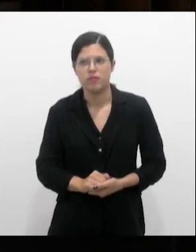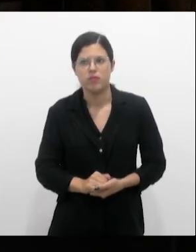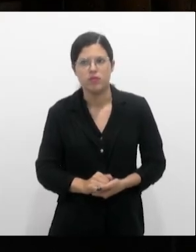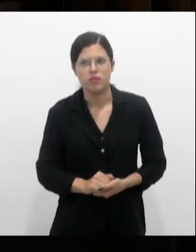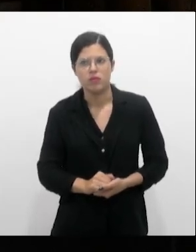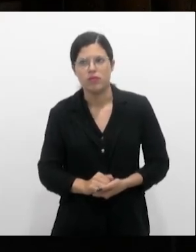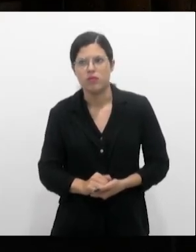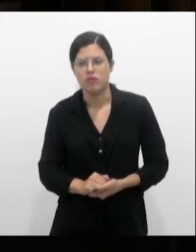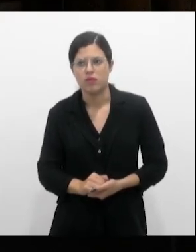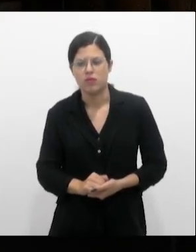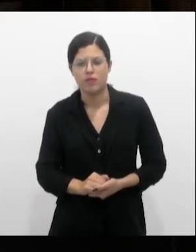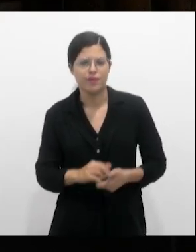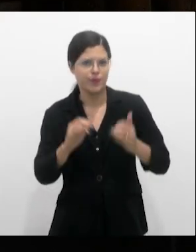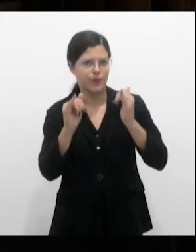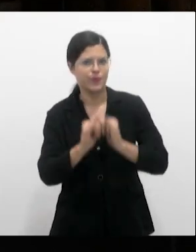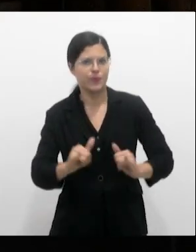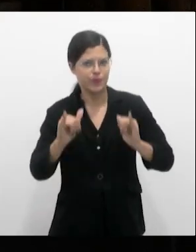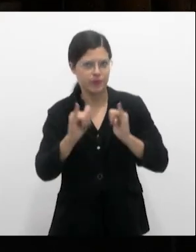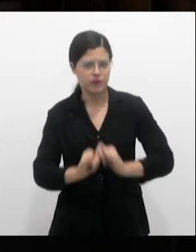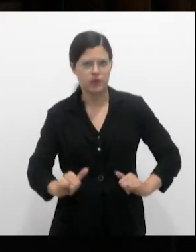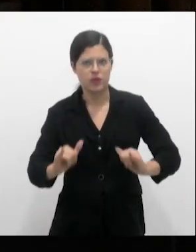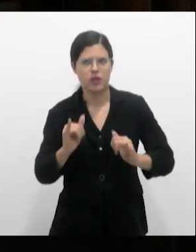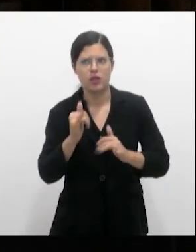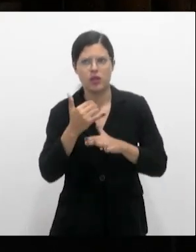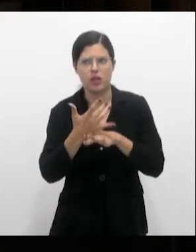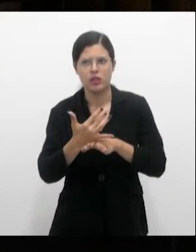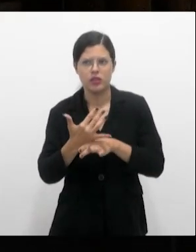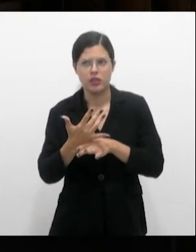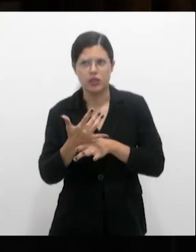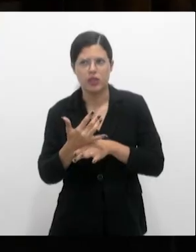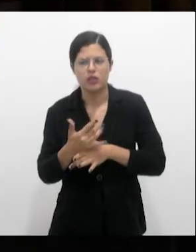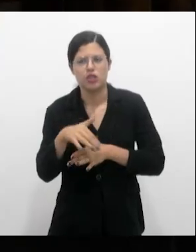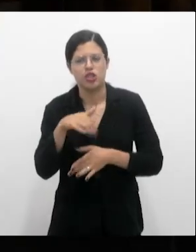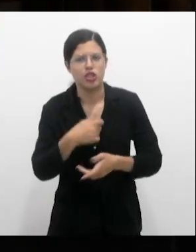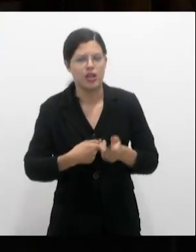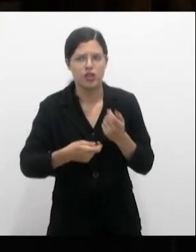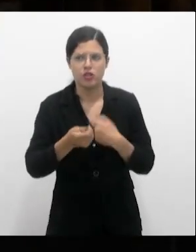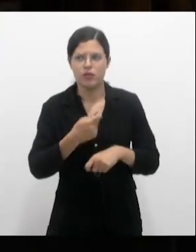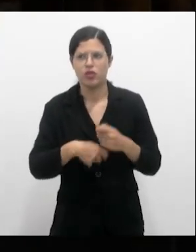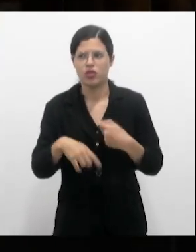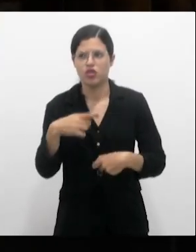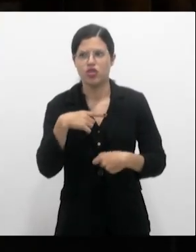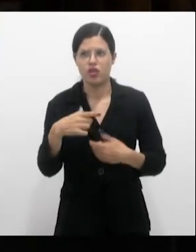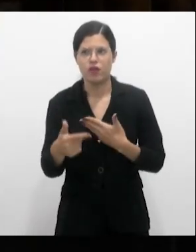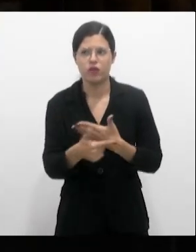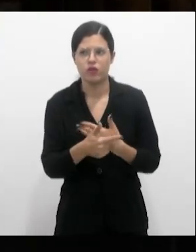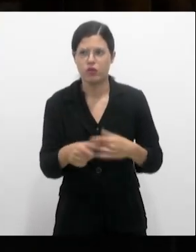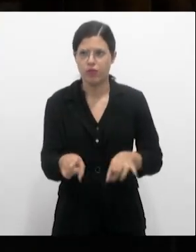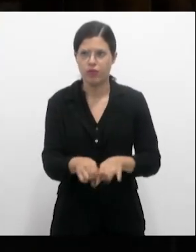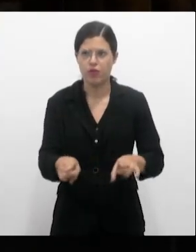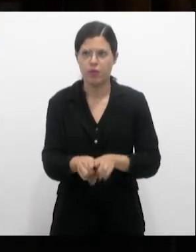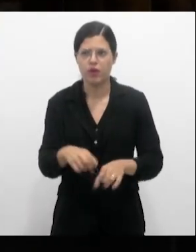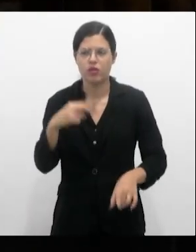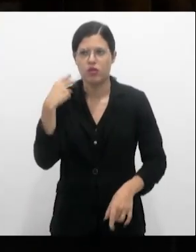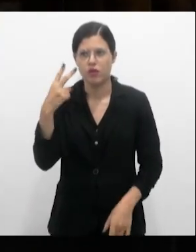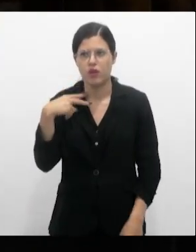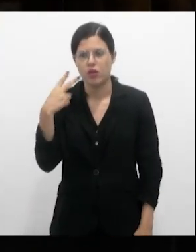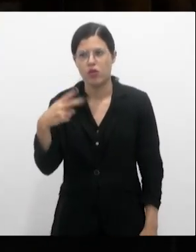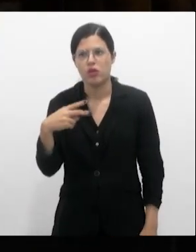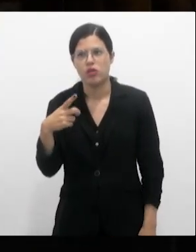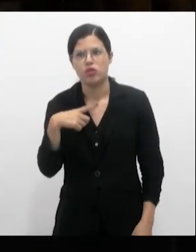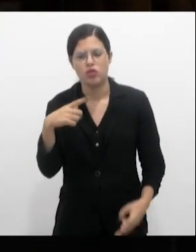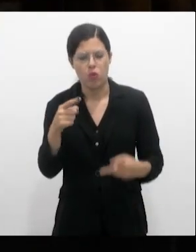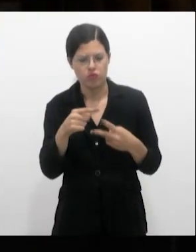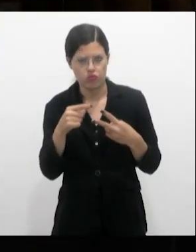cantando pelos 4 cantos da cidade, de que ele, além de administrador, tinha função também de vereador, ou seja, acumulando